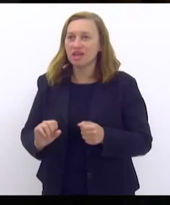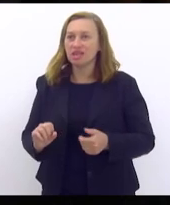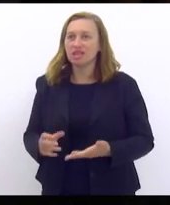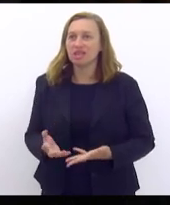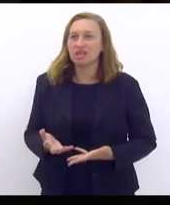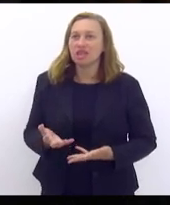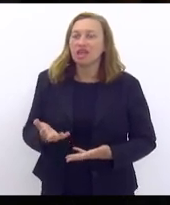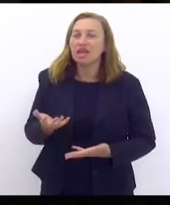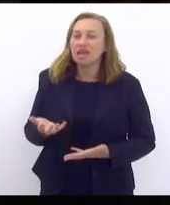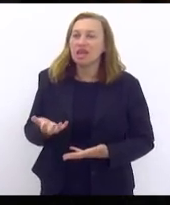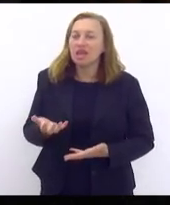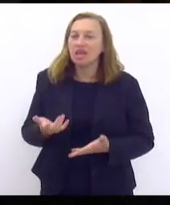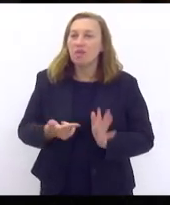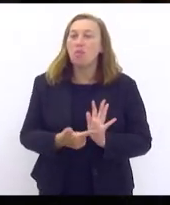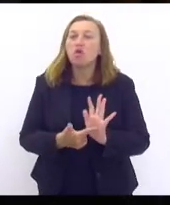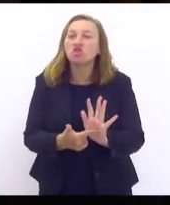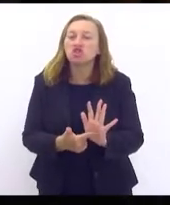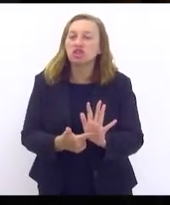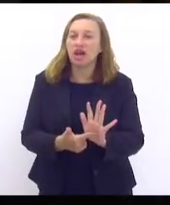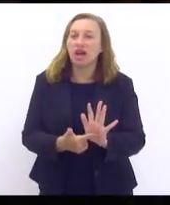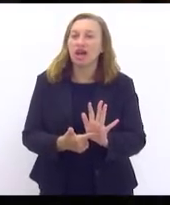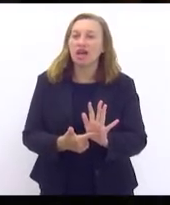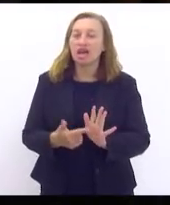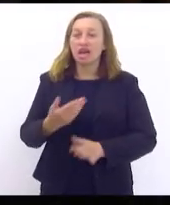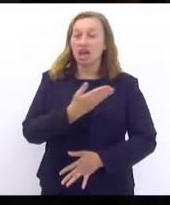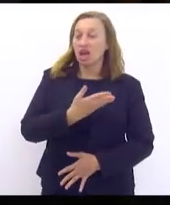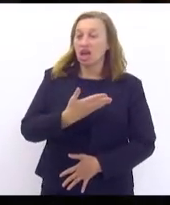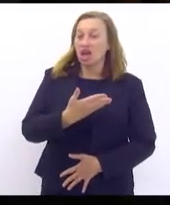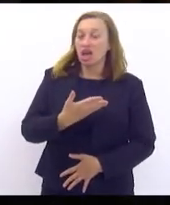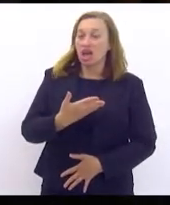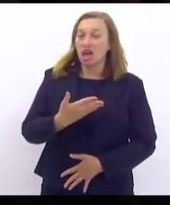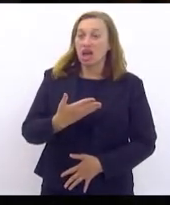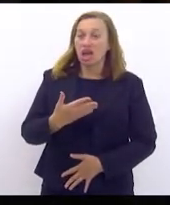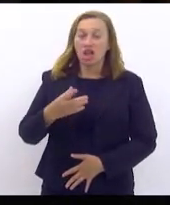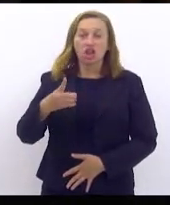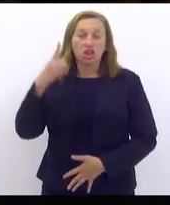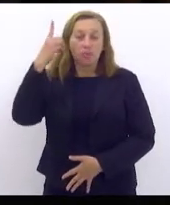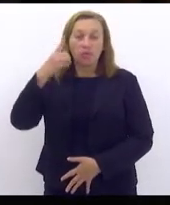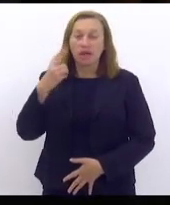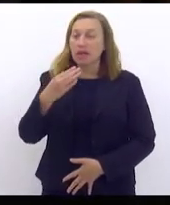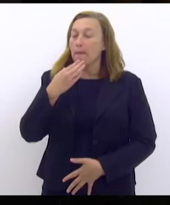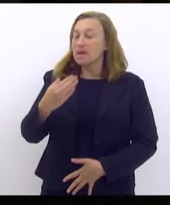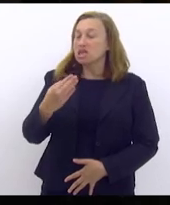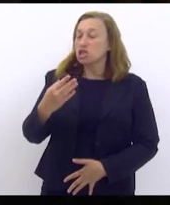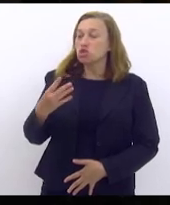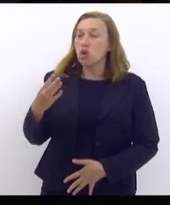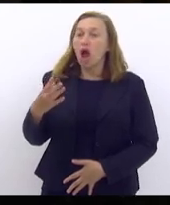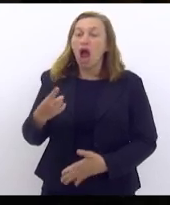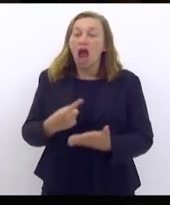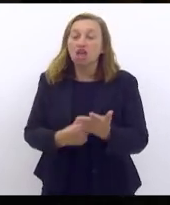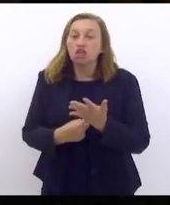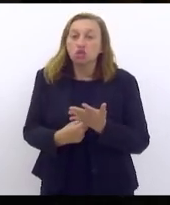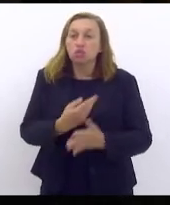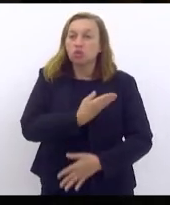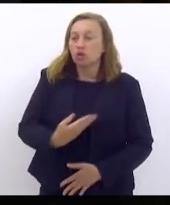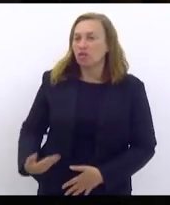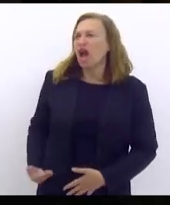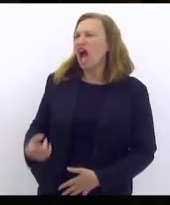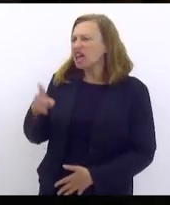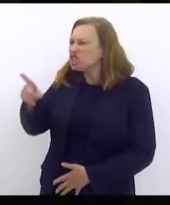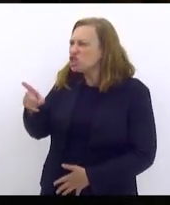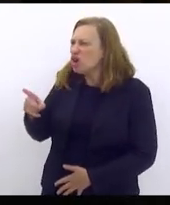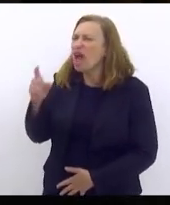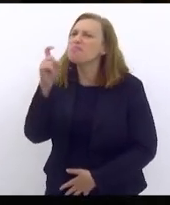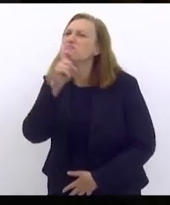dar carteirada de deputada no governador do Estado, ligando para o governador e pedindo socorro ao governador do Estado. A senhora é hipócrita, a